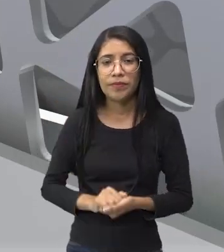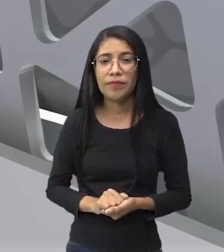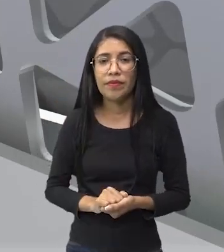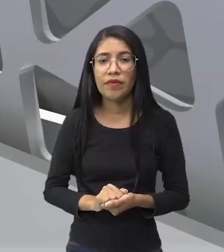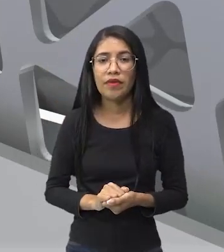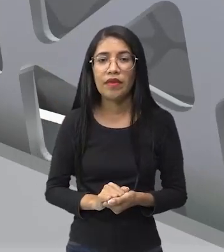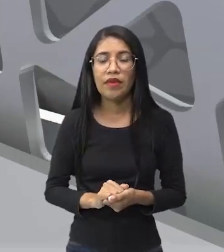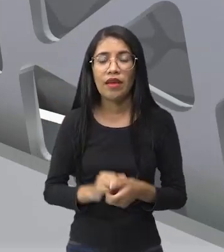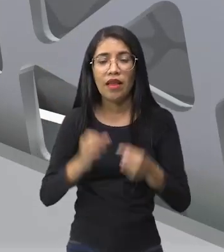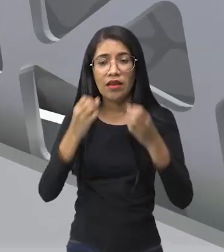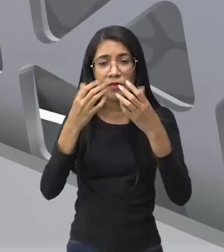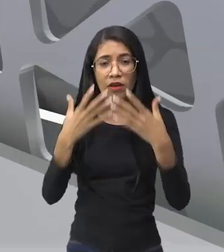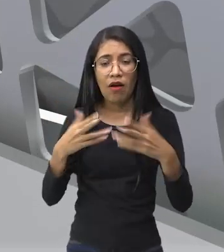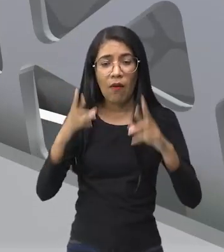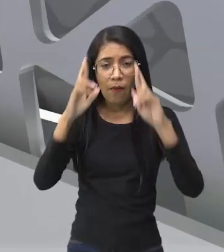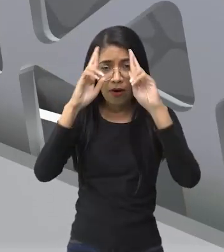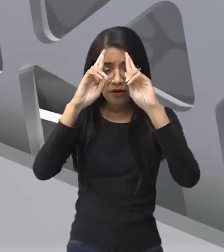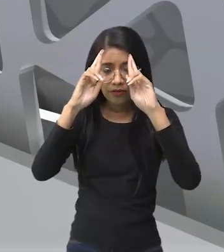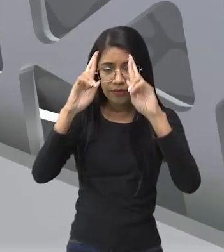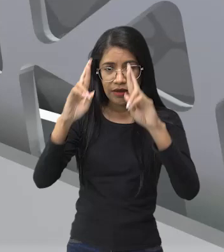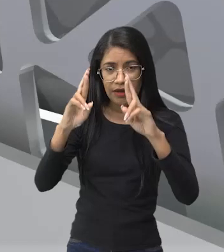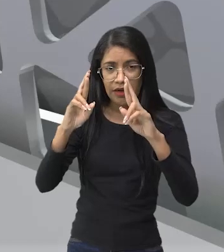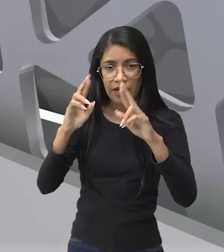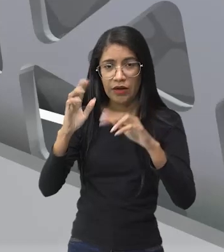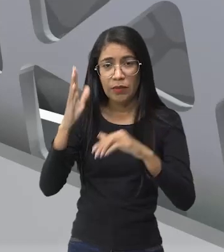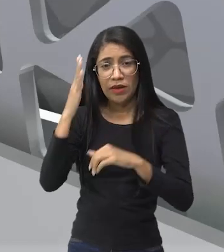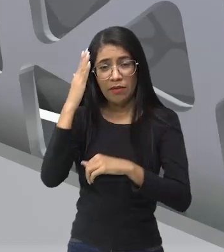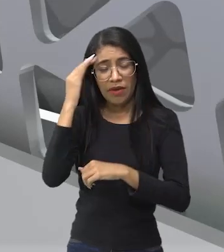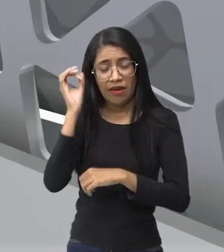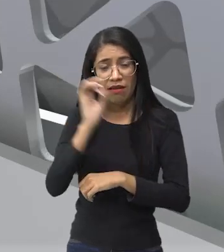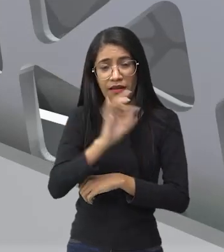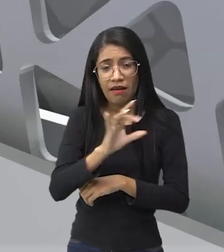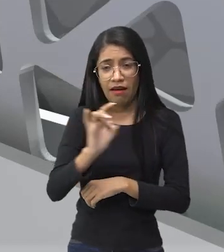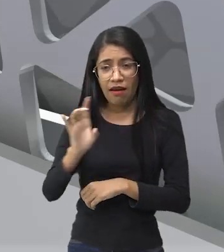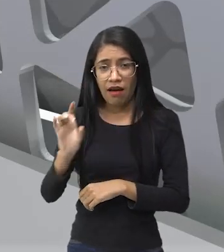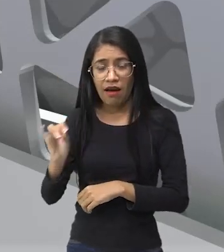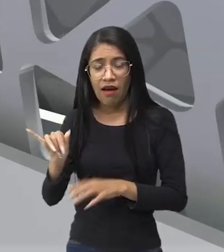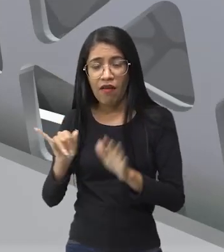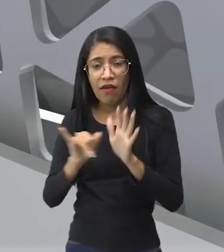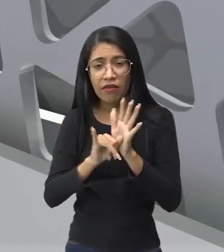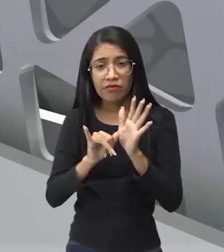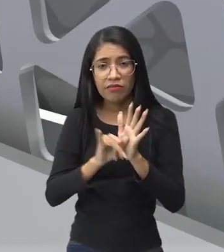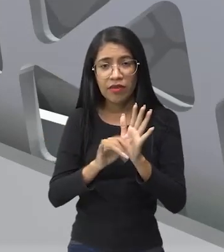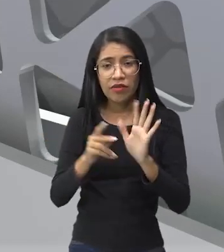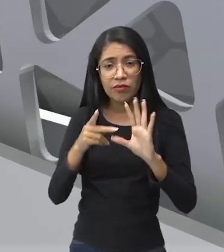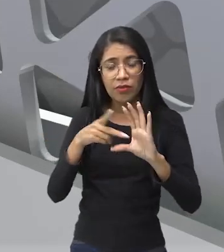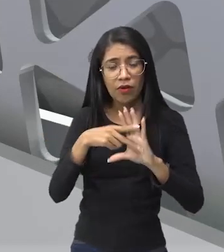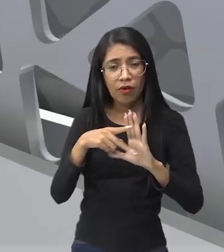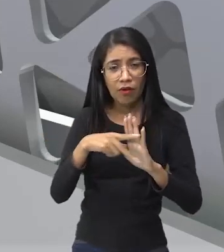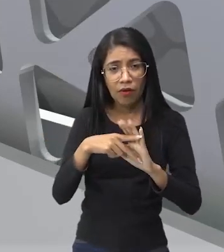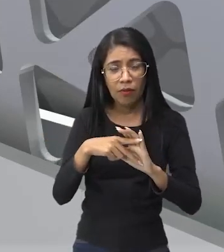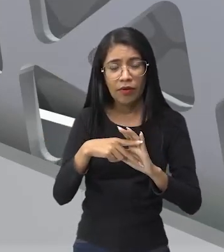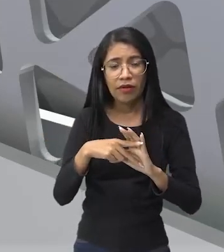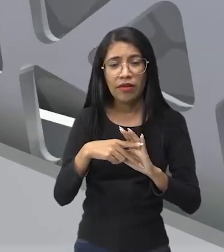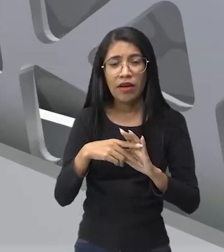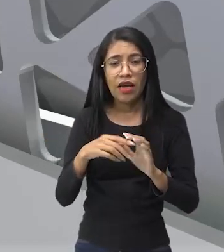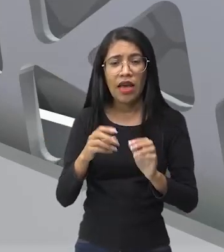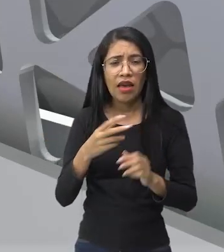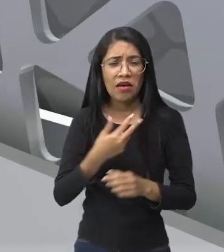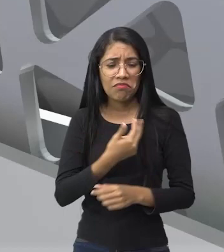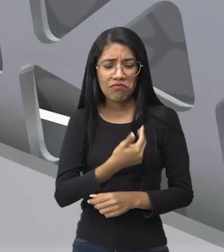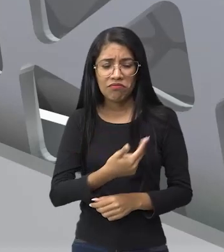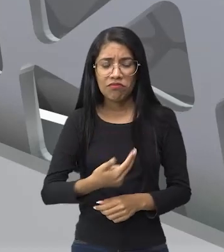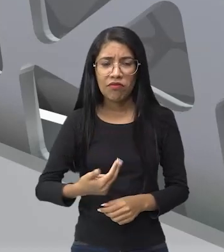culturalmente. É aquilo que eu falei, o respeito. E saber que cada um tem a sua identidade. Assim como a pintura corporal